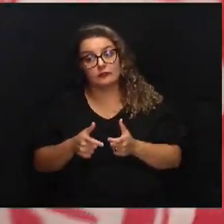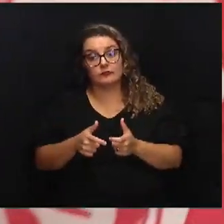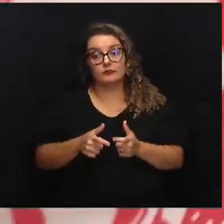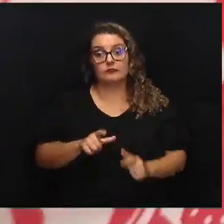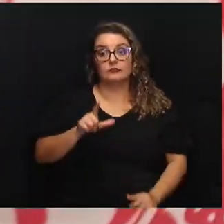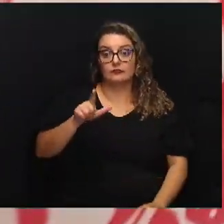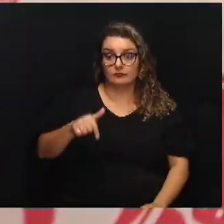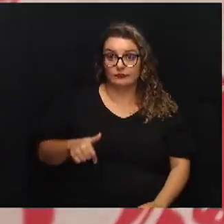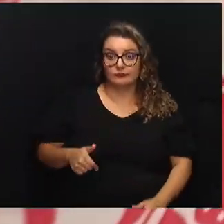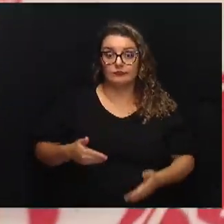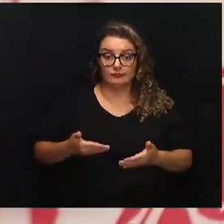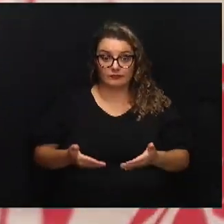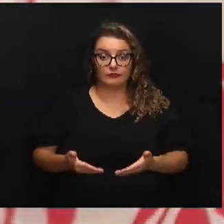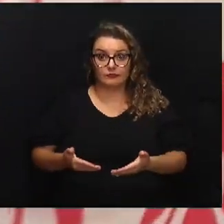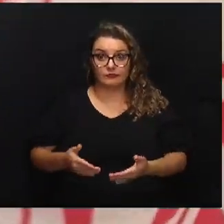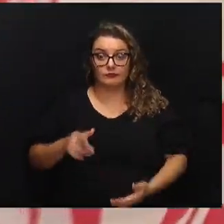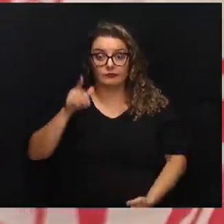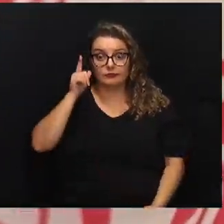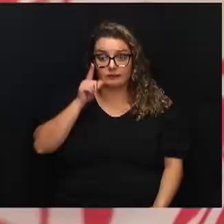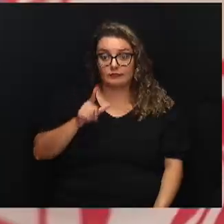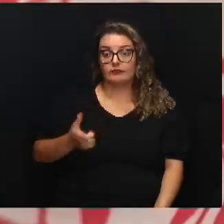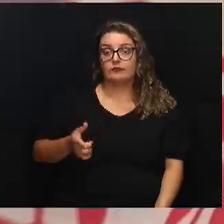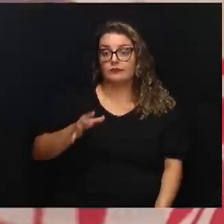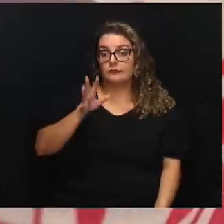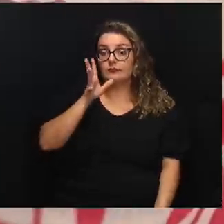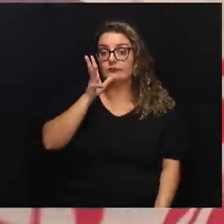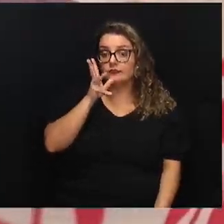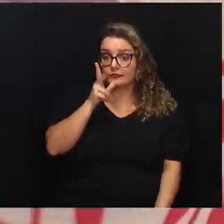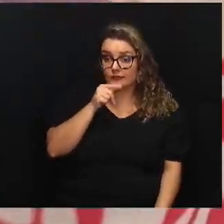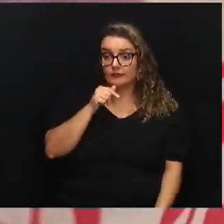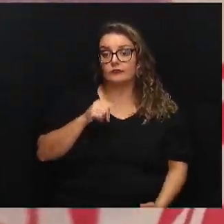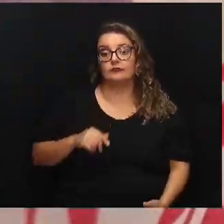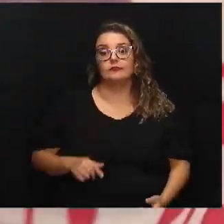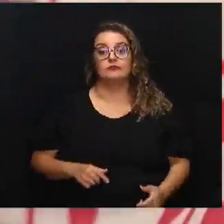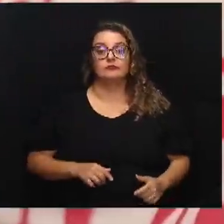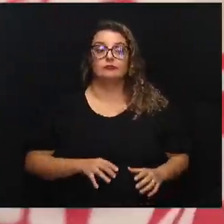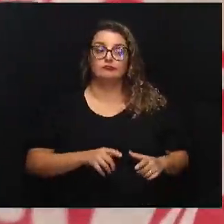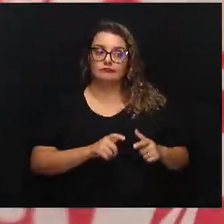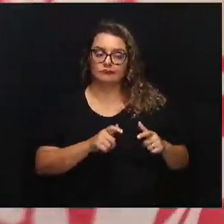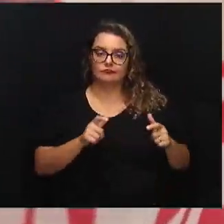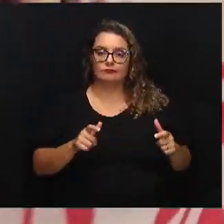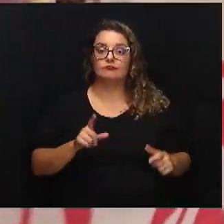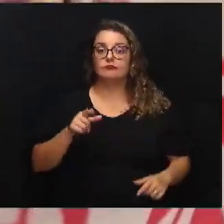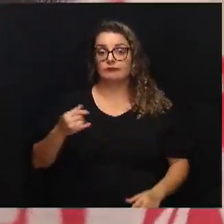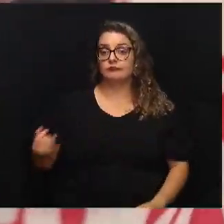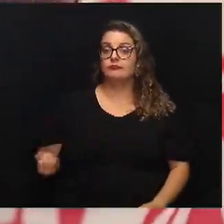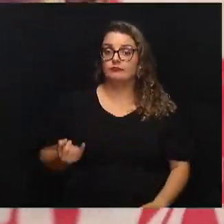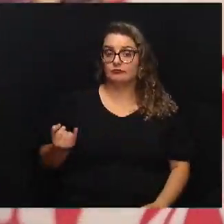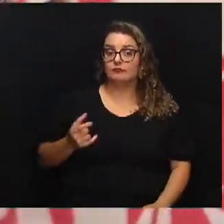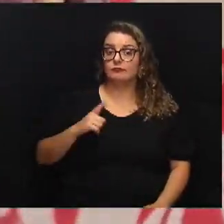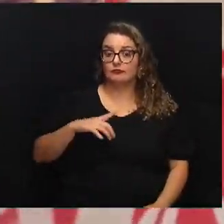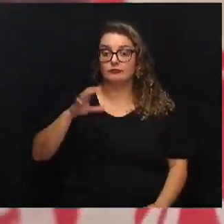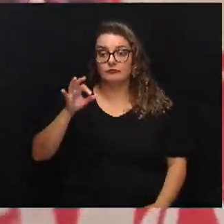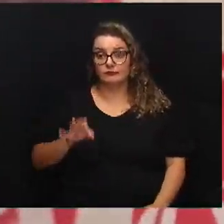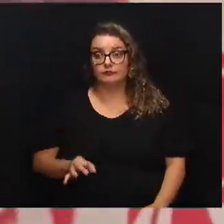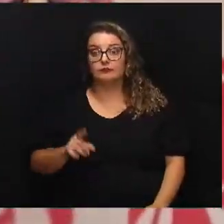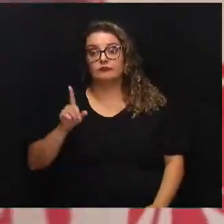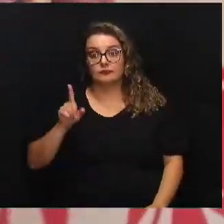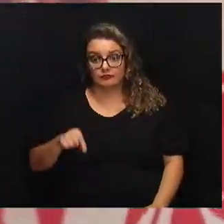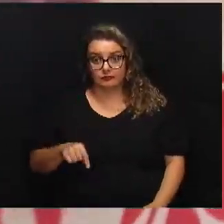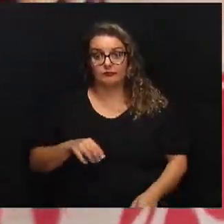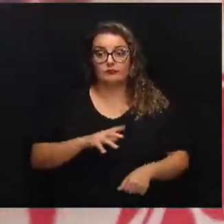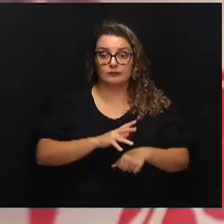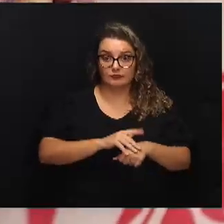está instalada, a gente consegue fazer com que ela demore mais para progredir. Então, primeiramente, é muito importante ter certeza que realmente é o